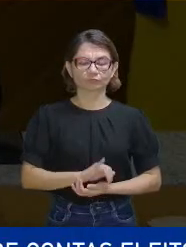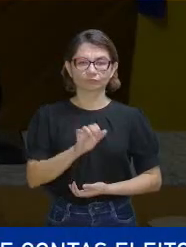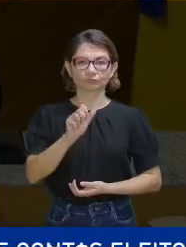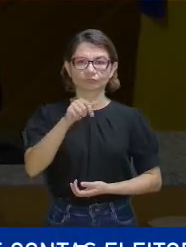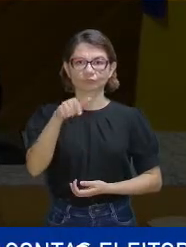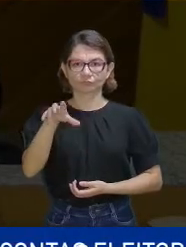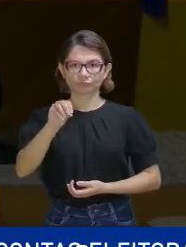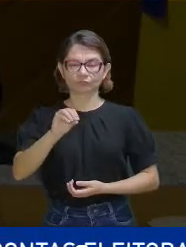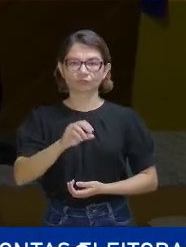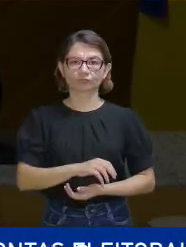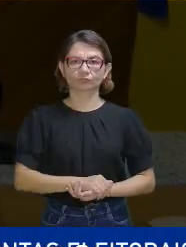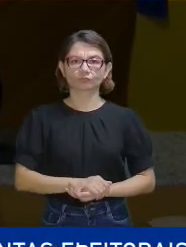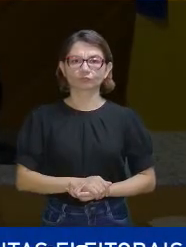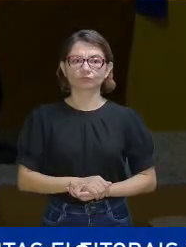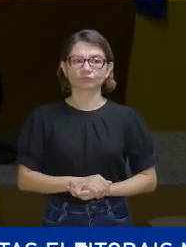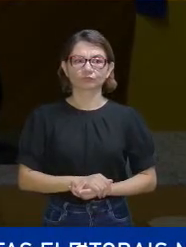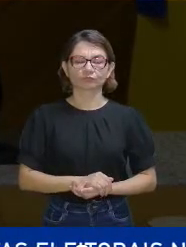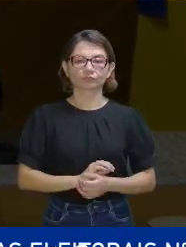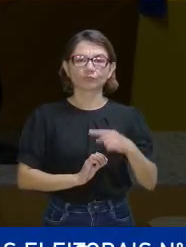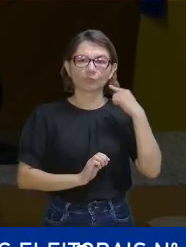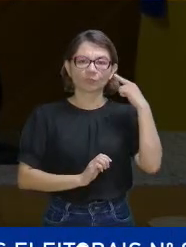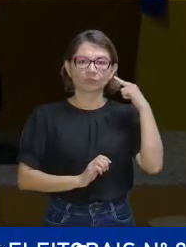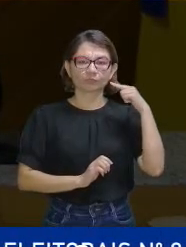dos Anjos, advogada